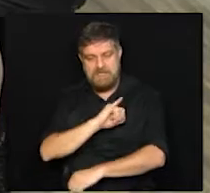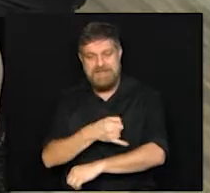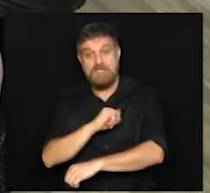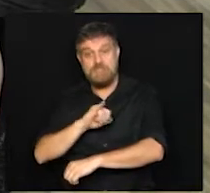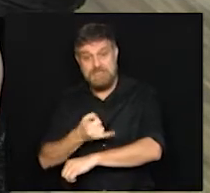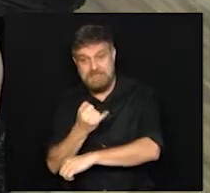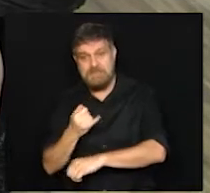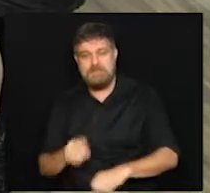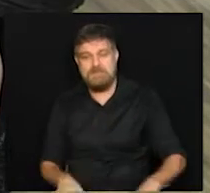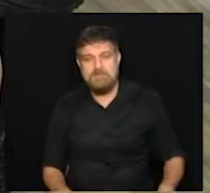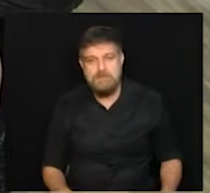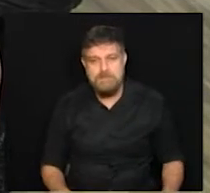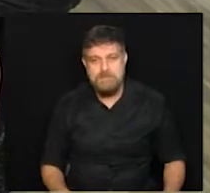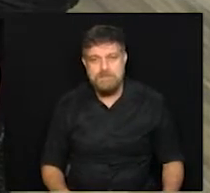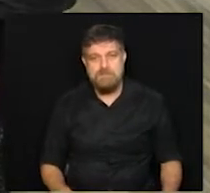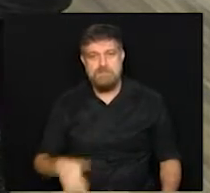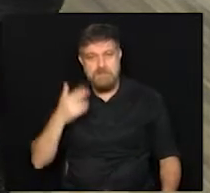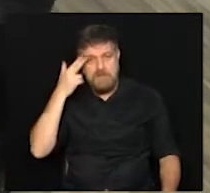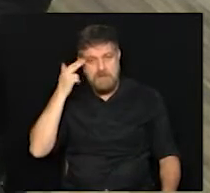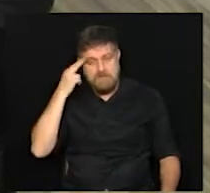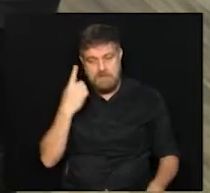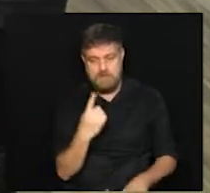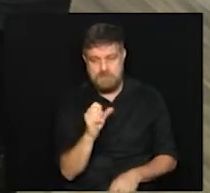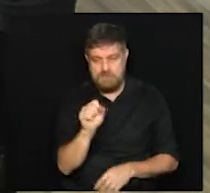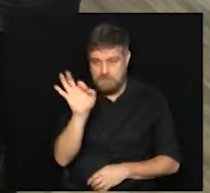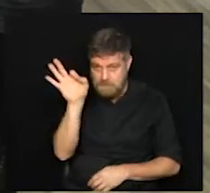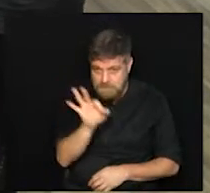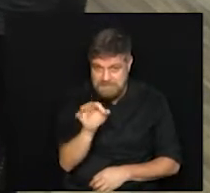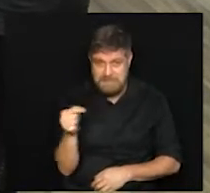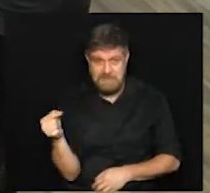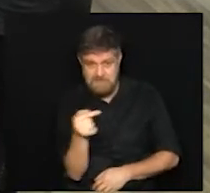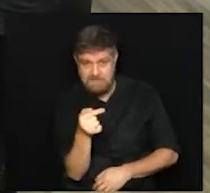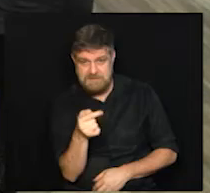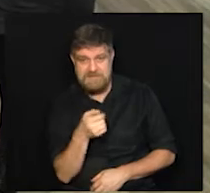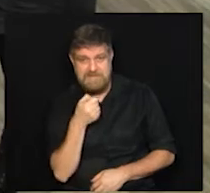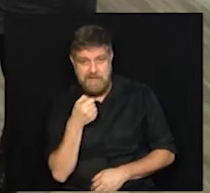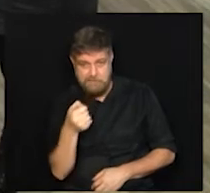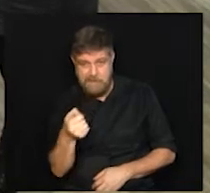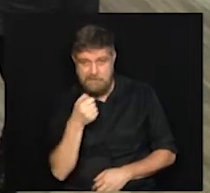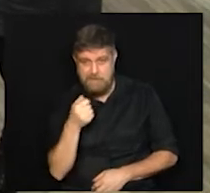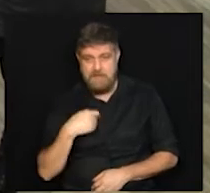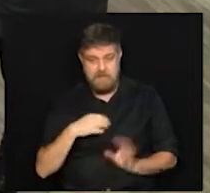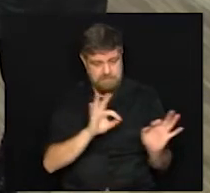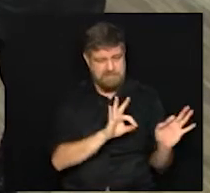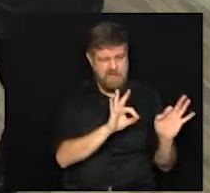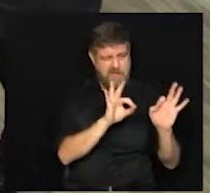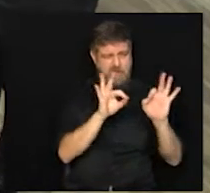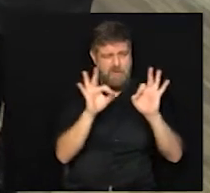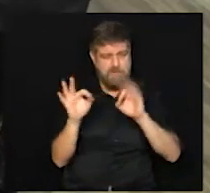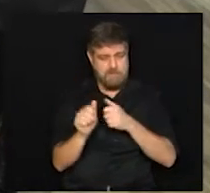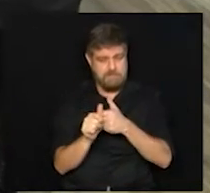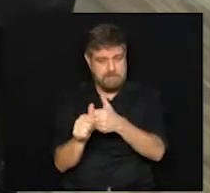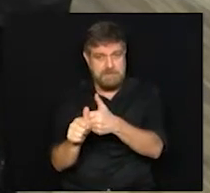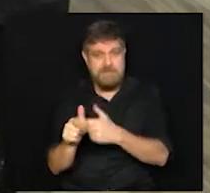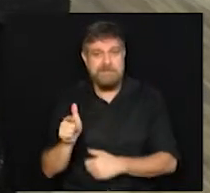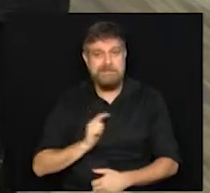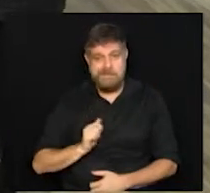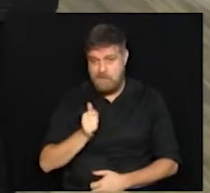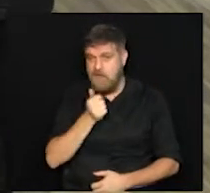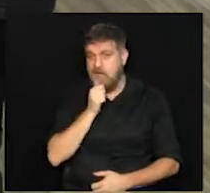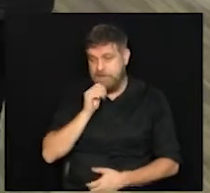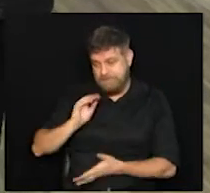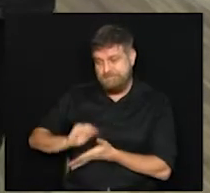única. Gabriel, 18% aí, você inclusive na entrevista eu estava acompanhando aqui, a gente ainda tem